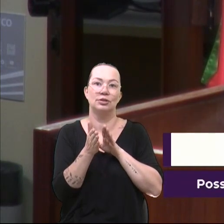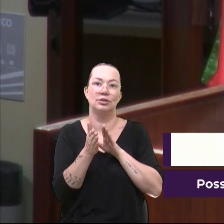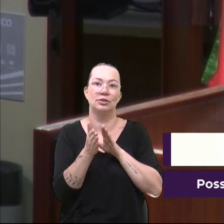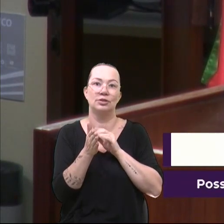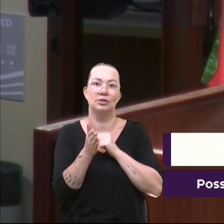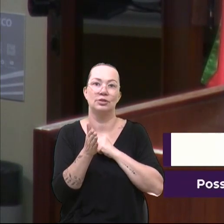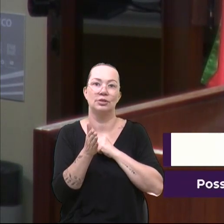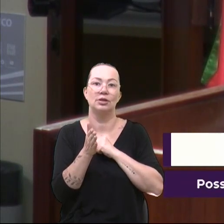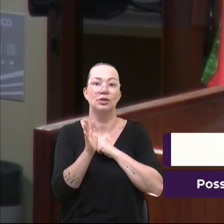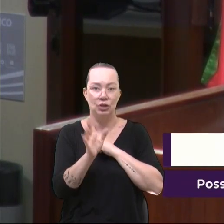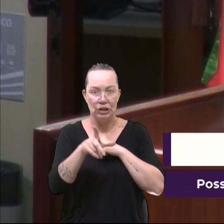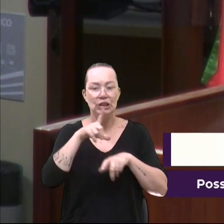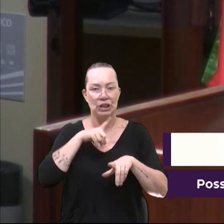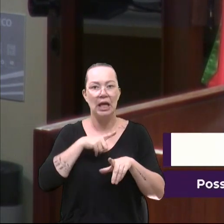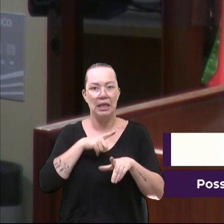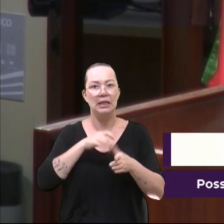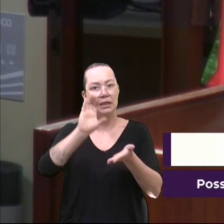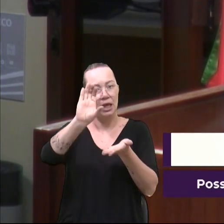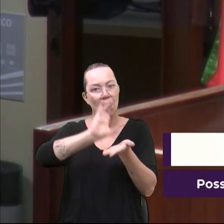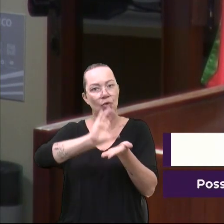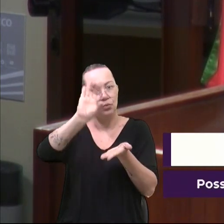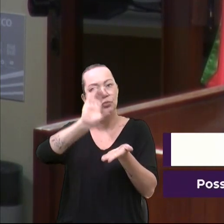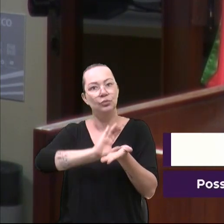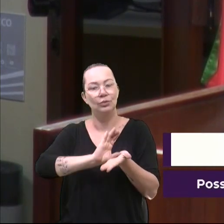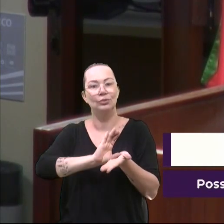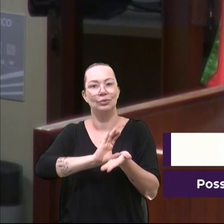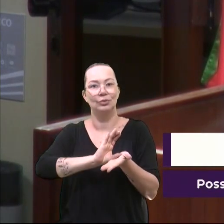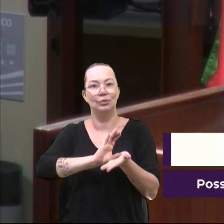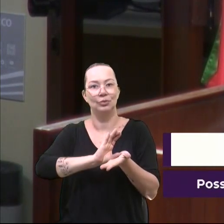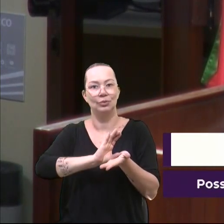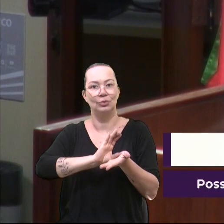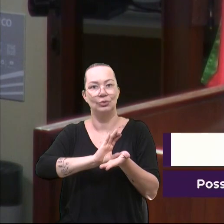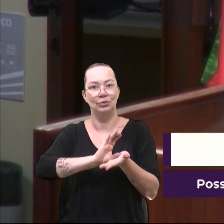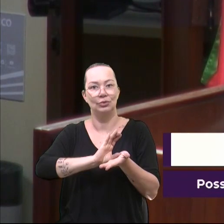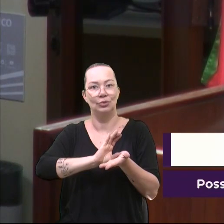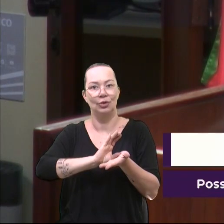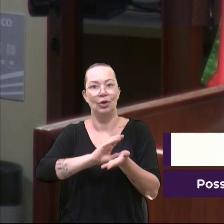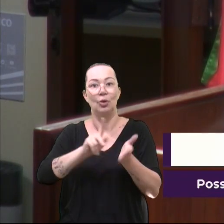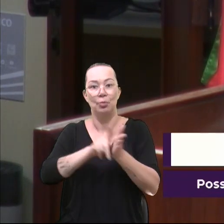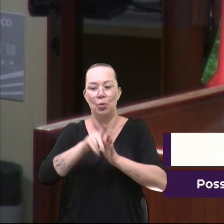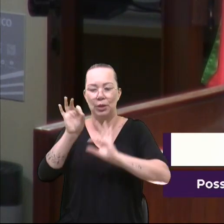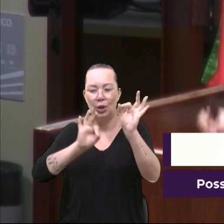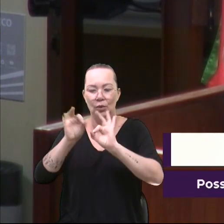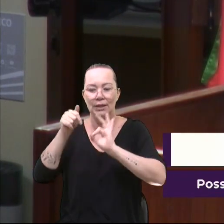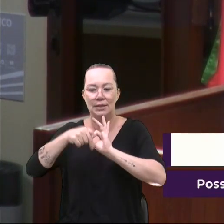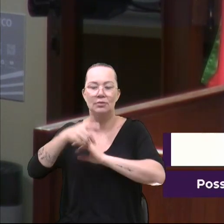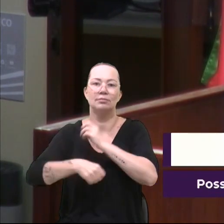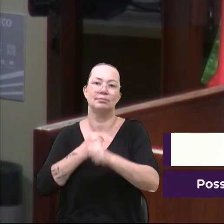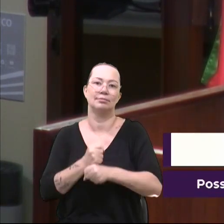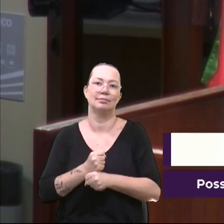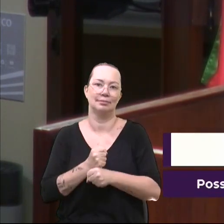com os recursos na LDO deste ano.